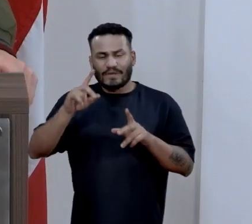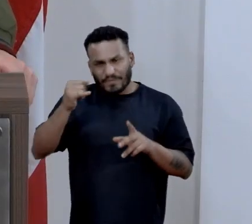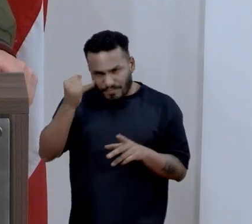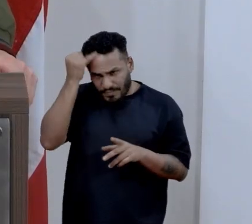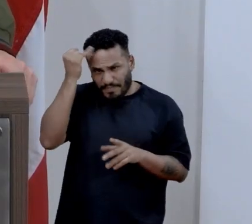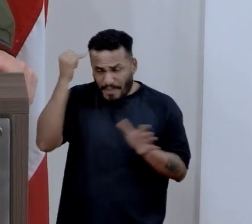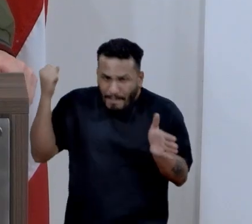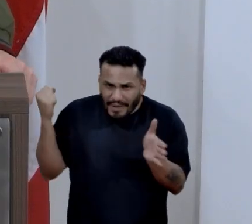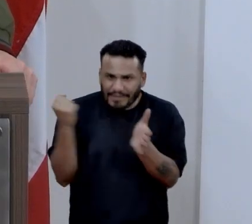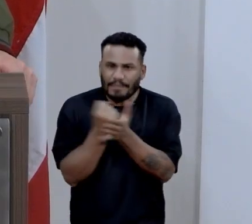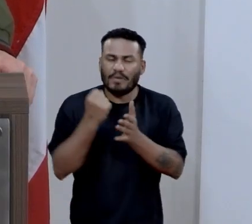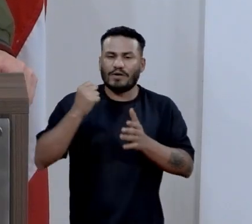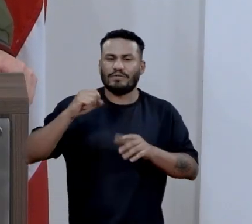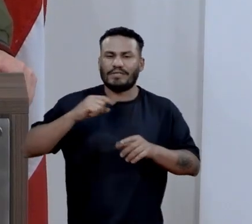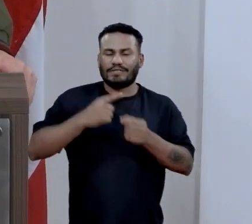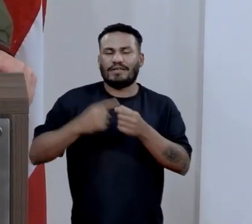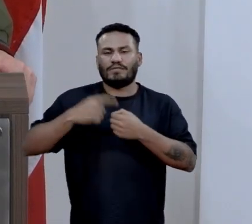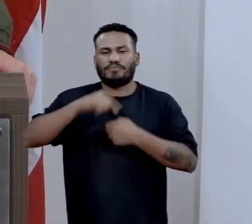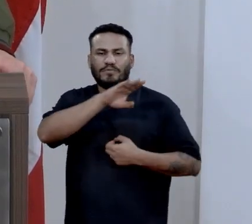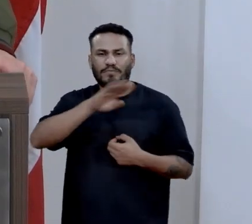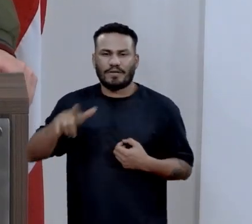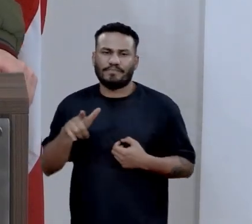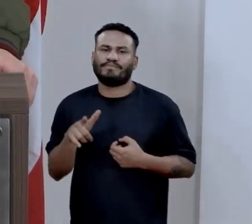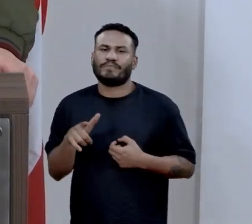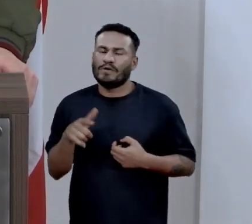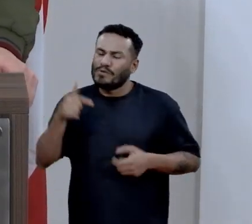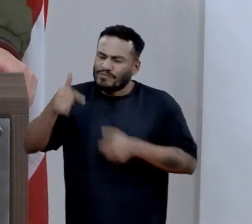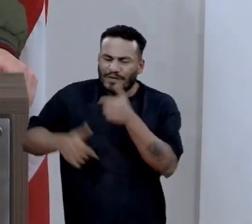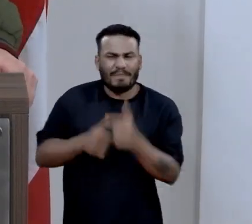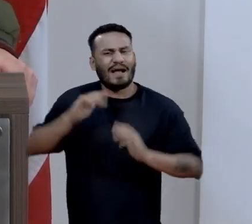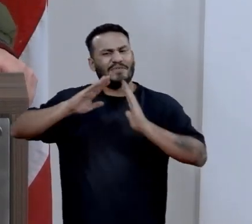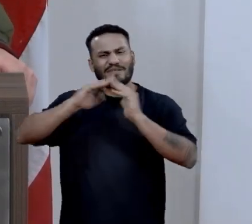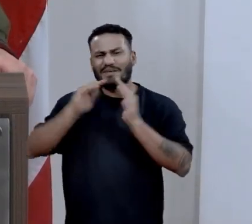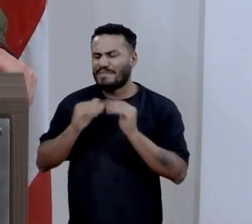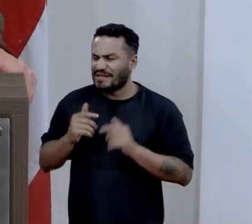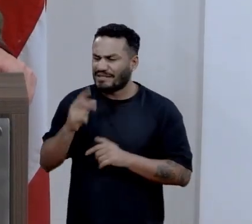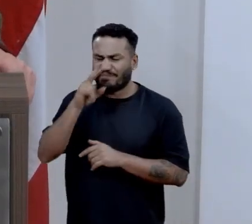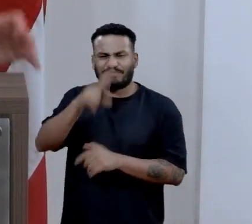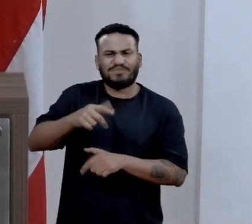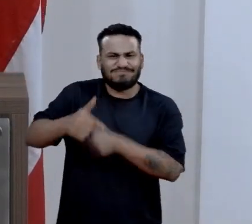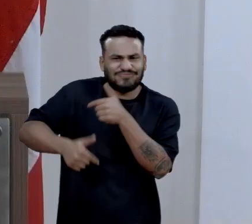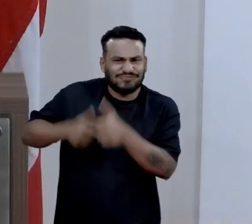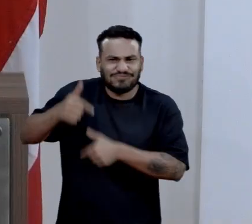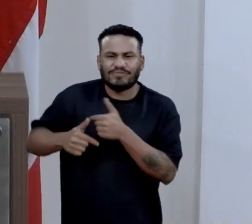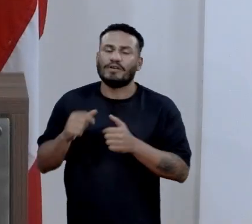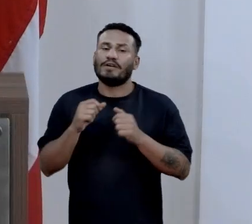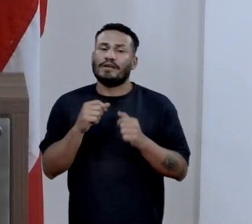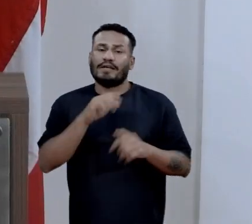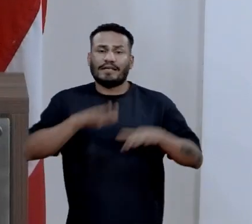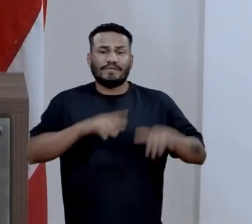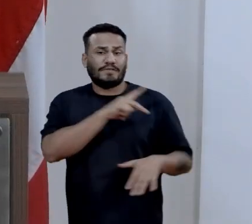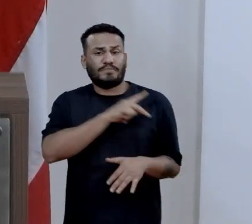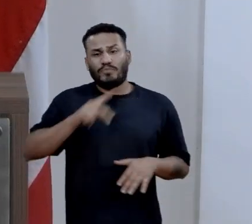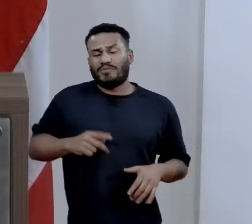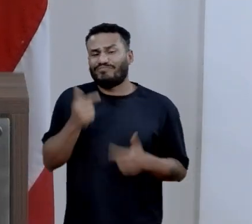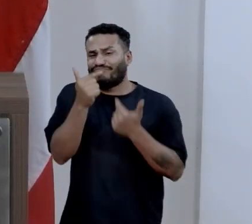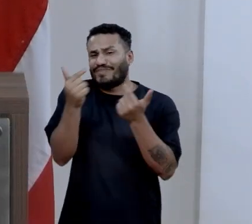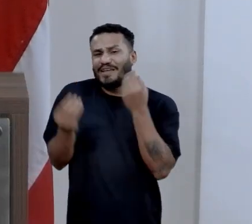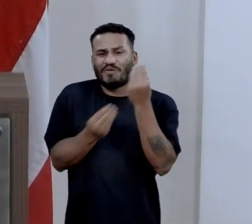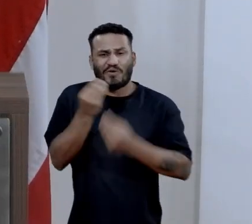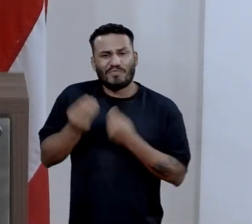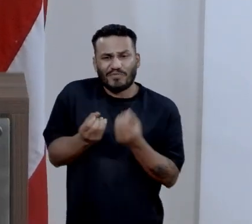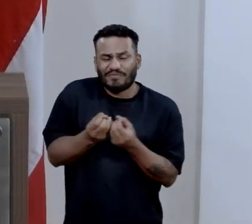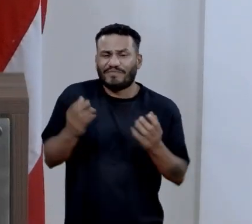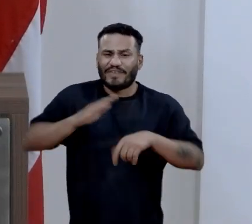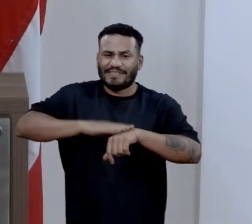um patrimônio da cidade de Blumenau, fazem esse trabalho numa demanda que ela é tão intensa e tão extensa, que o poder público por si não teria condição de fazer